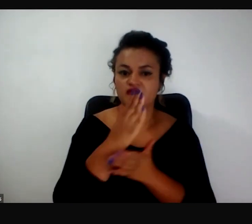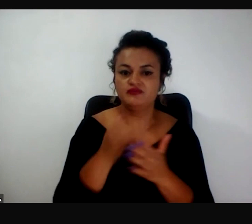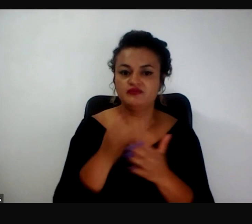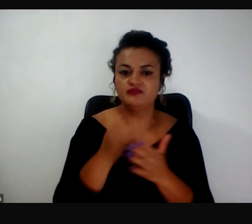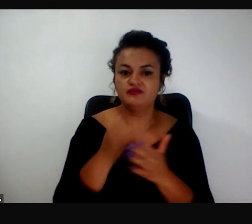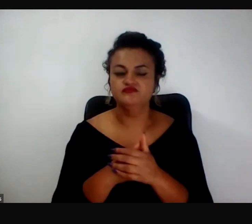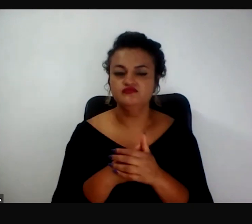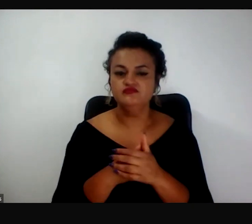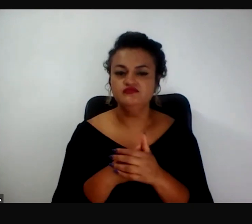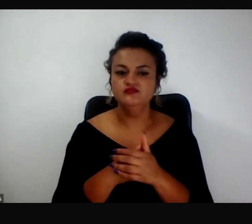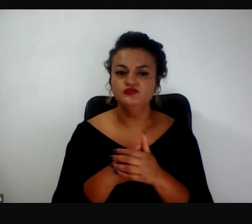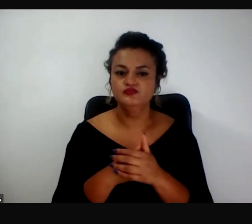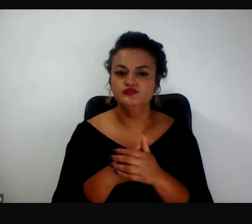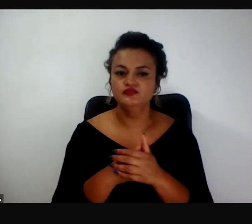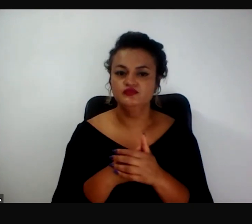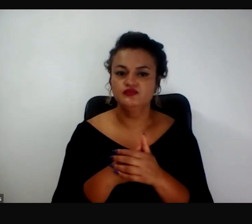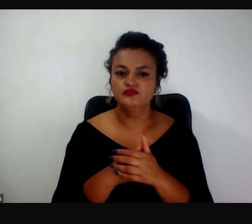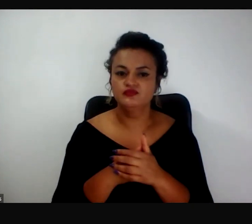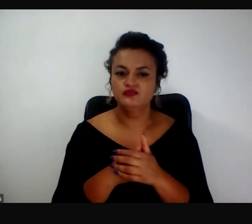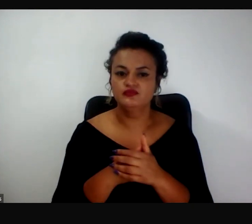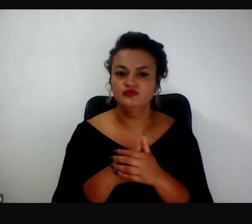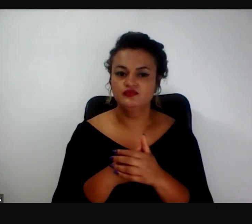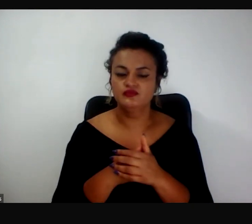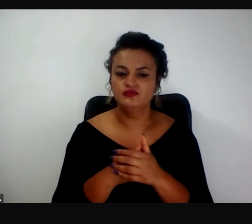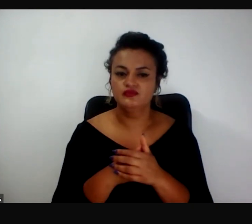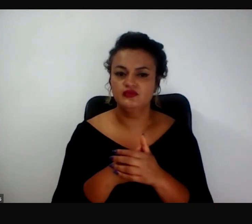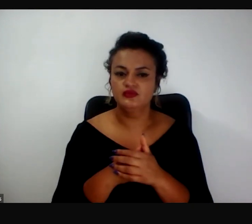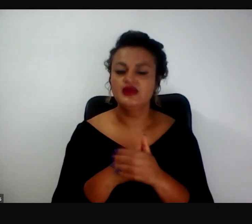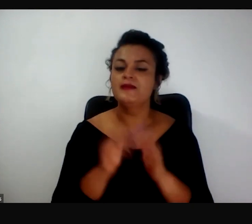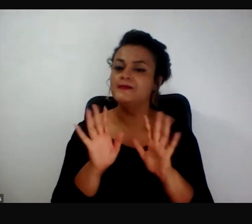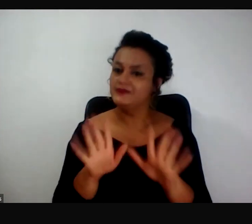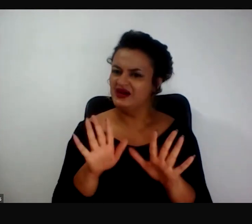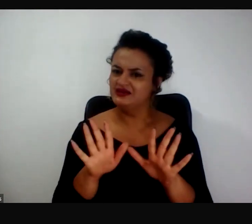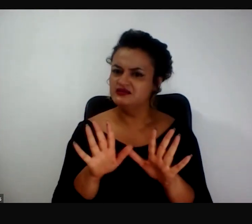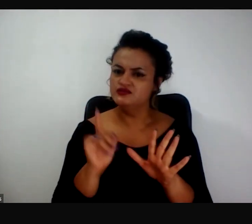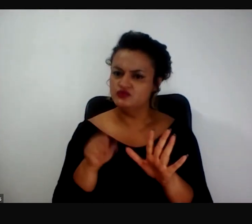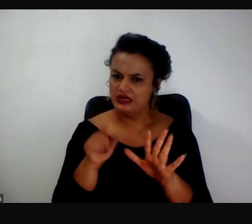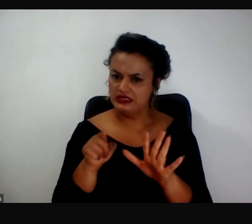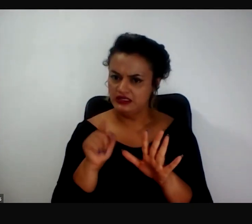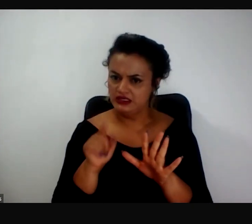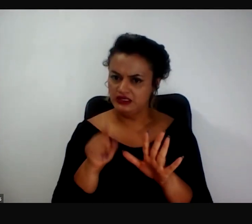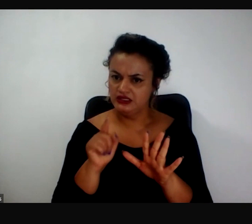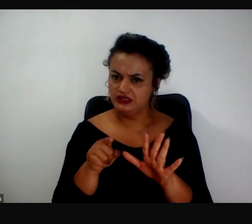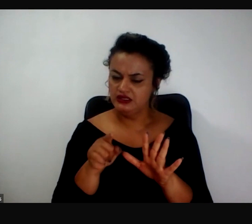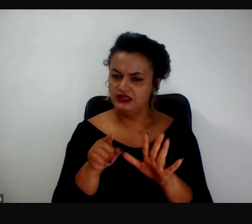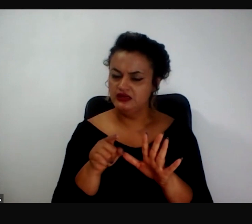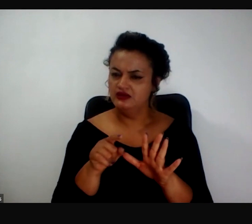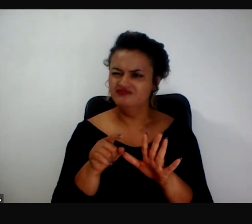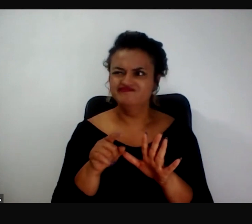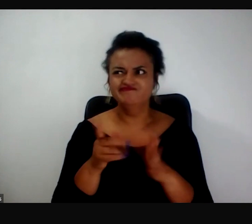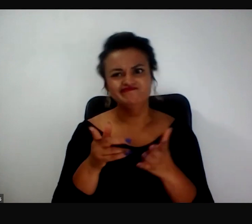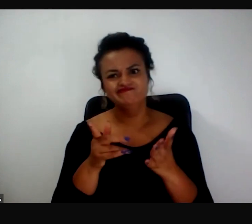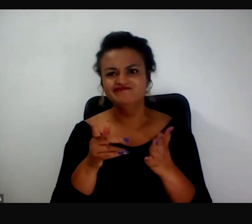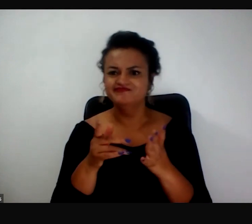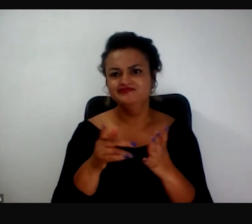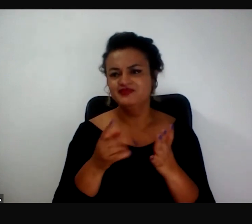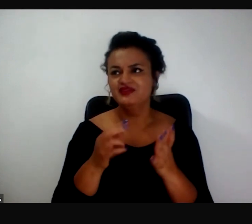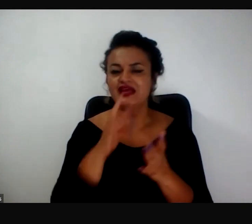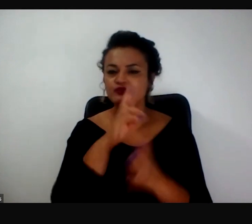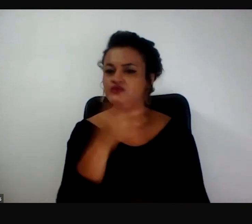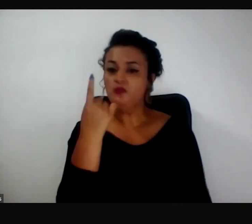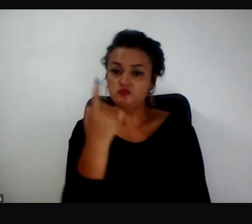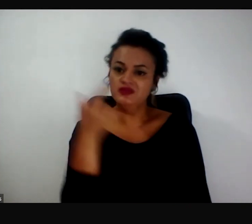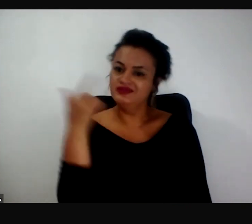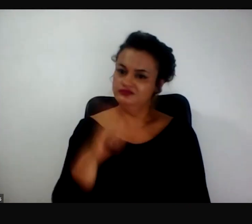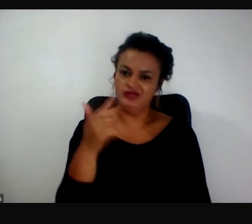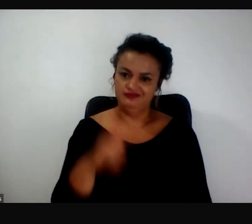conseguiu. Não é? Mas a situação é diversa. Em primeiro lugar, para